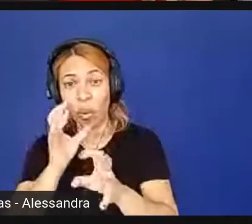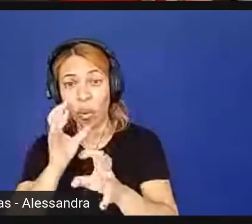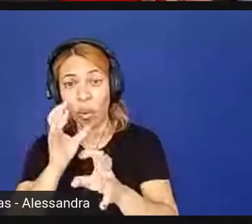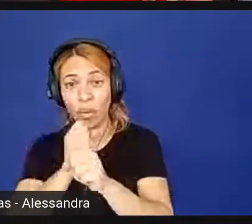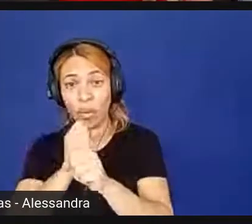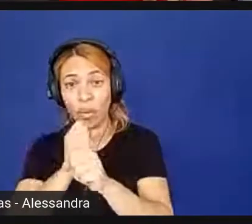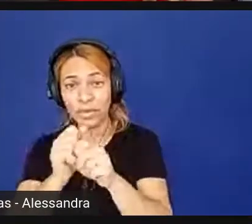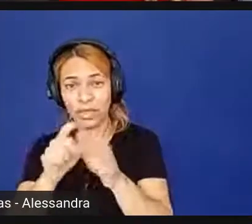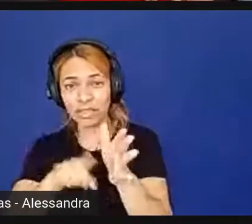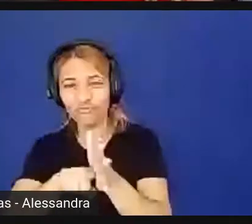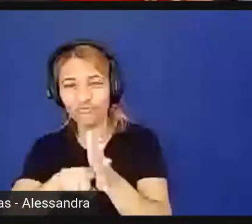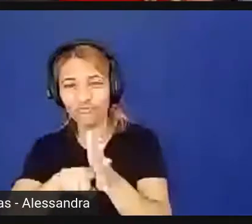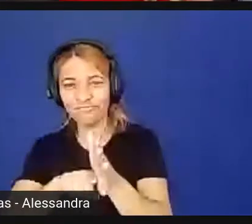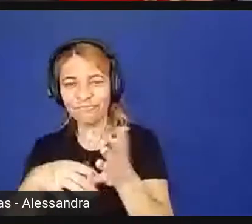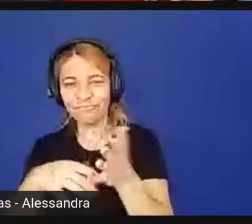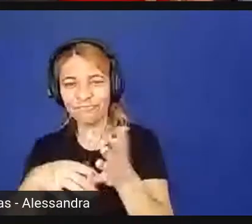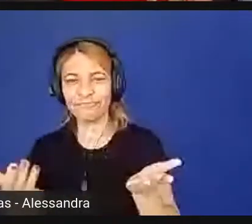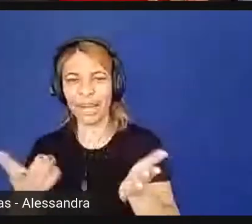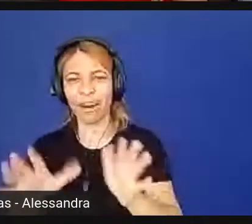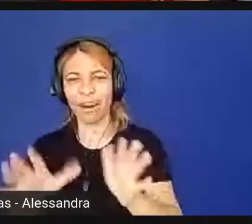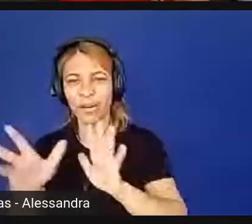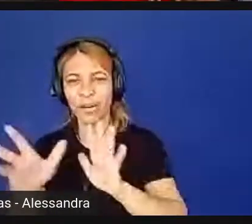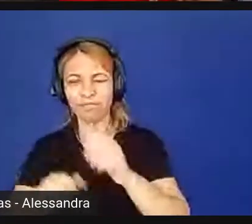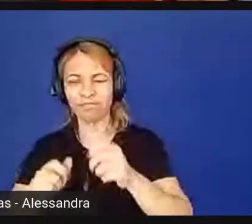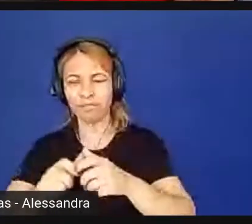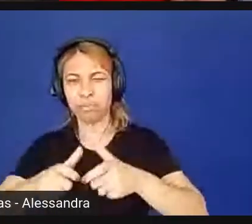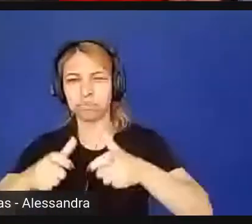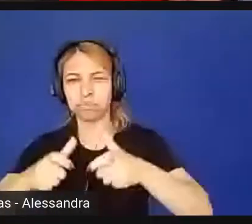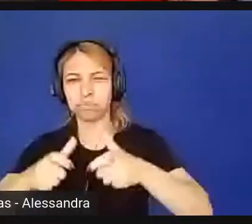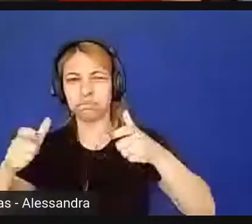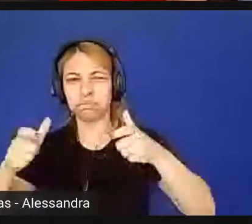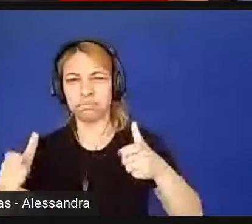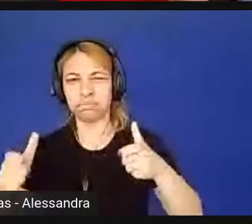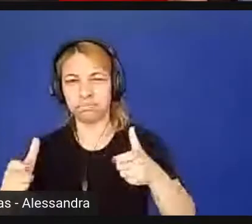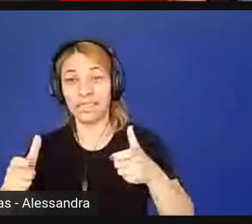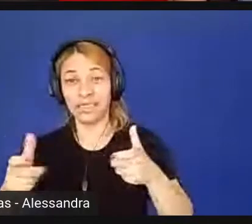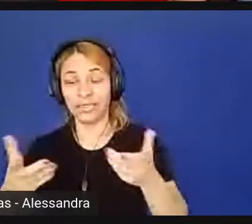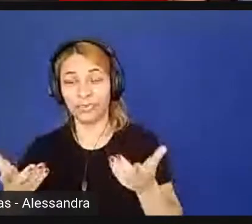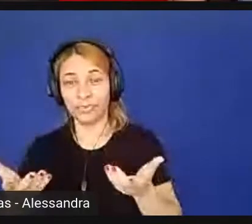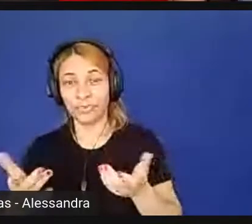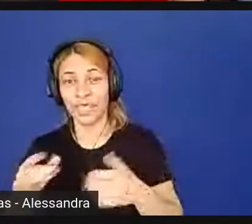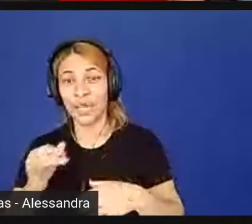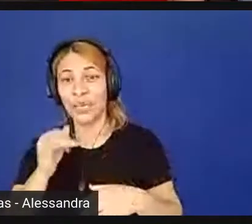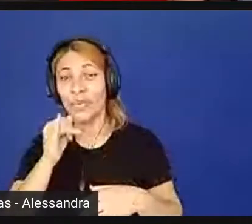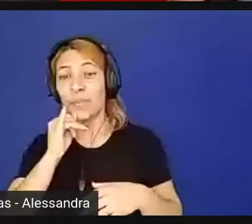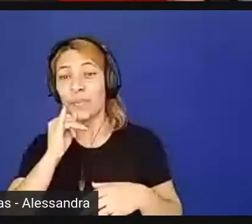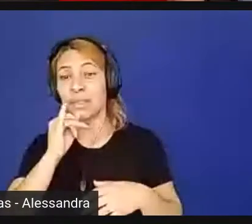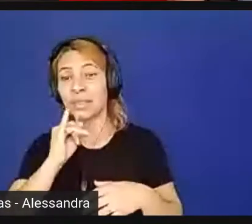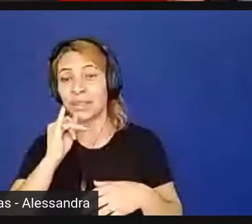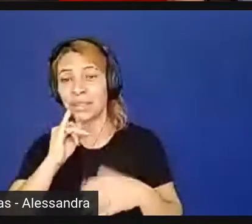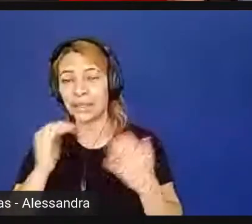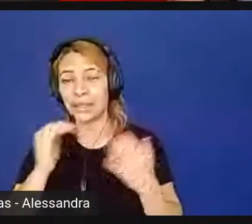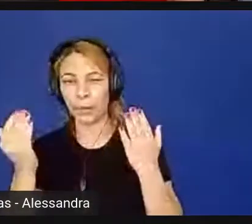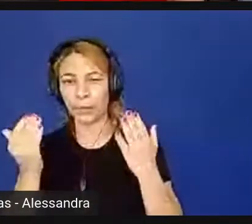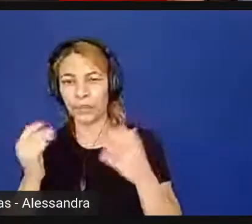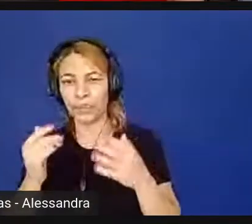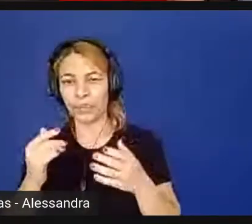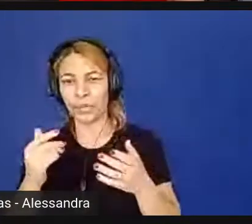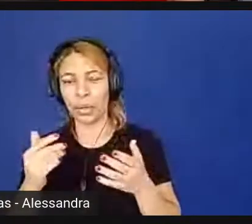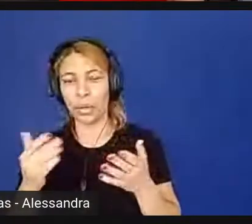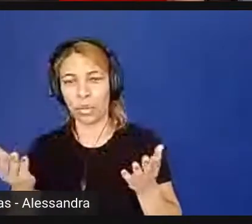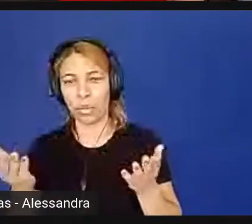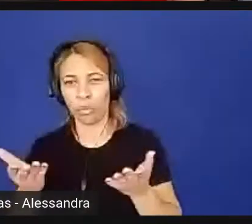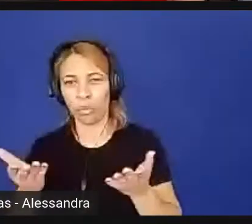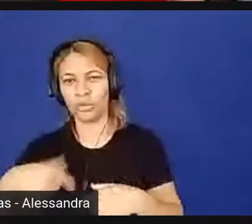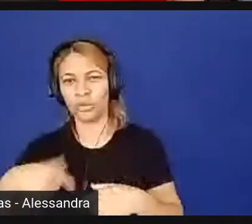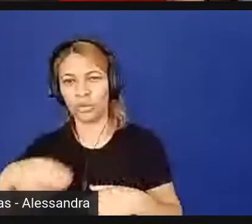chance de corrupção lato sensu explode, né? Aumenta. Eu vou puxar, por exemplo, assim, ó, a gente tem vivendo, por exemplo, numa área de muito